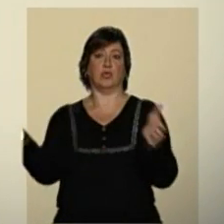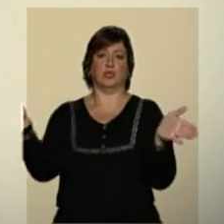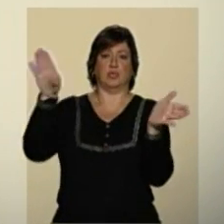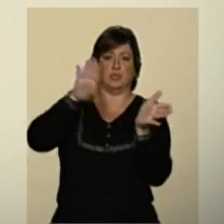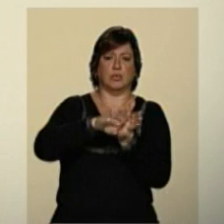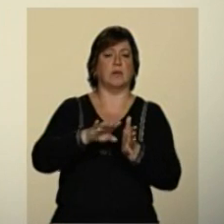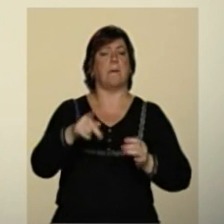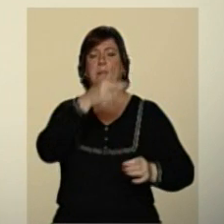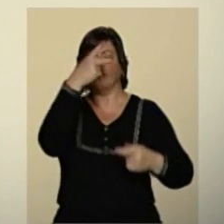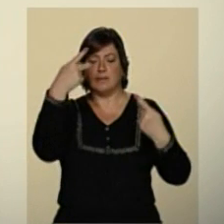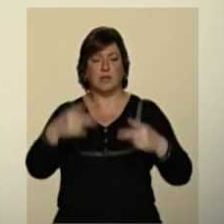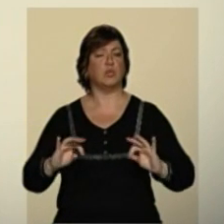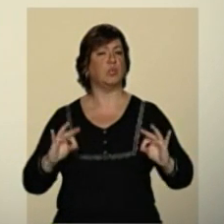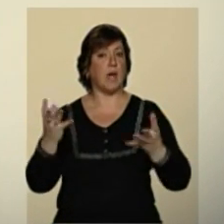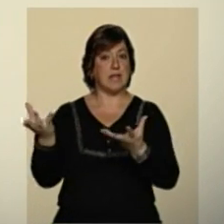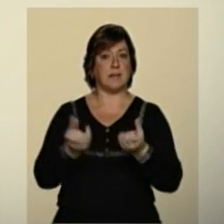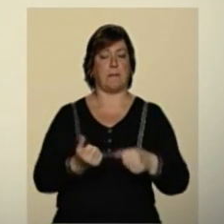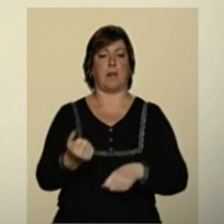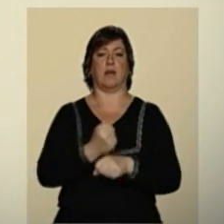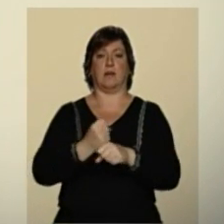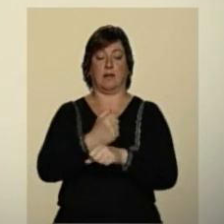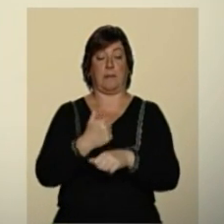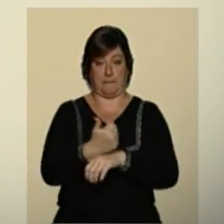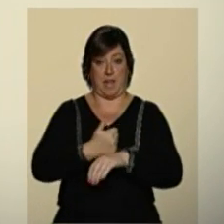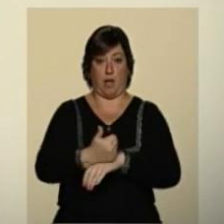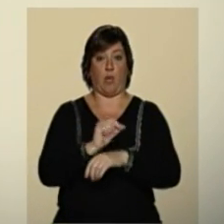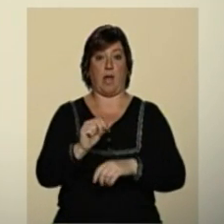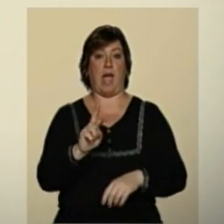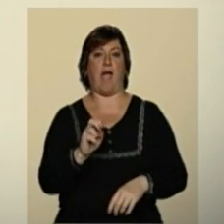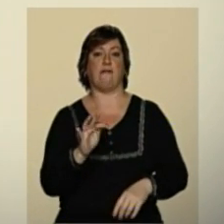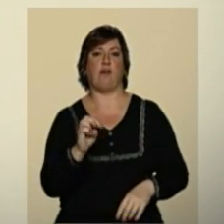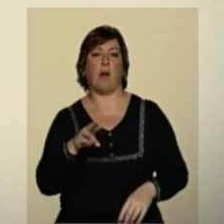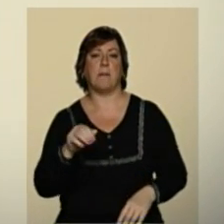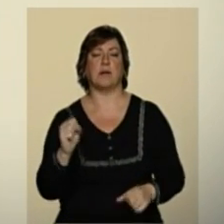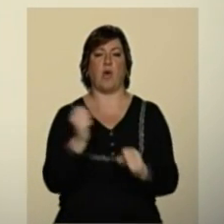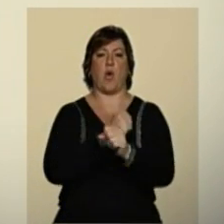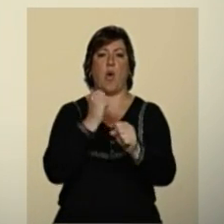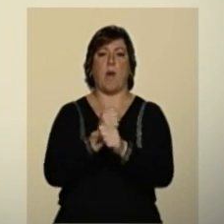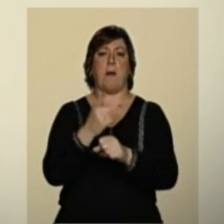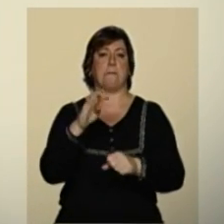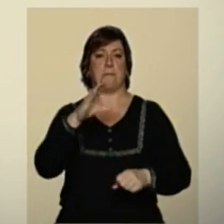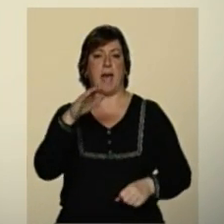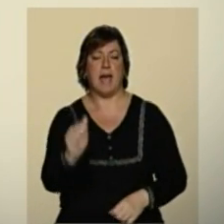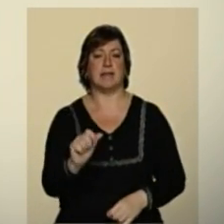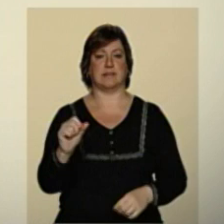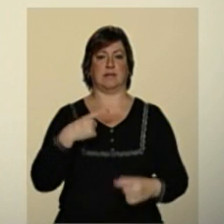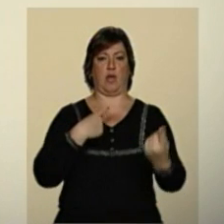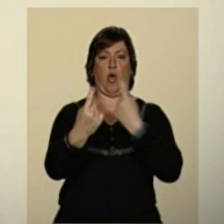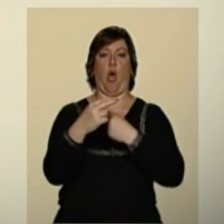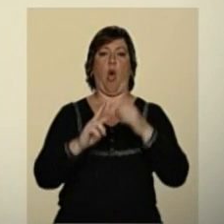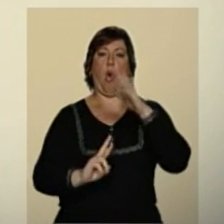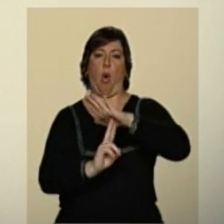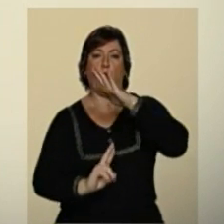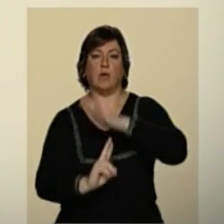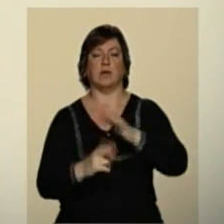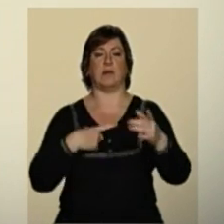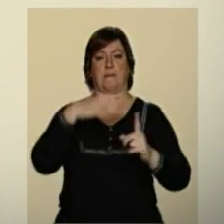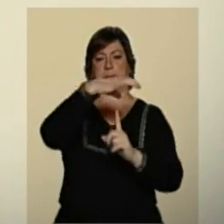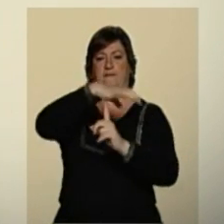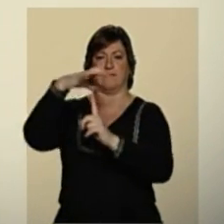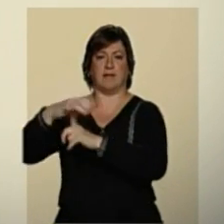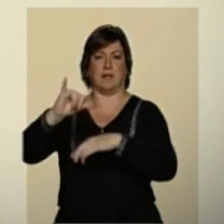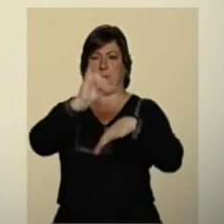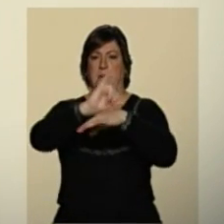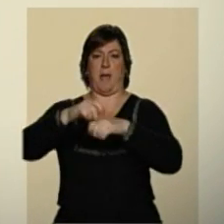nosso país são reformas Luciano em praças terminais rodoviários em mercados e feiras estradas